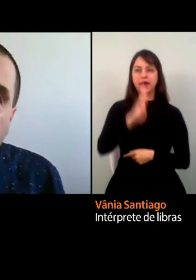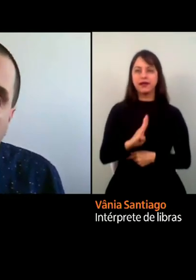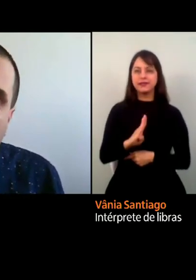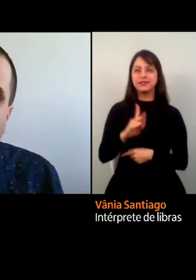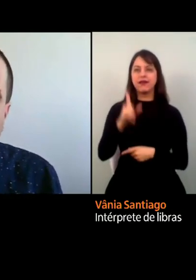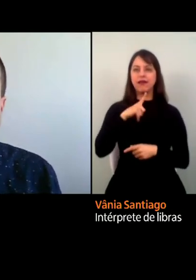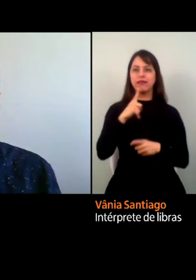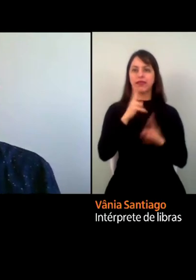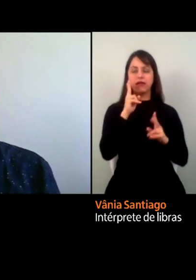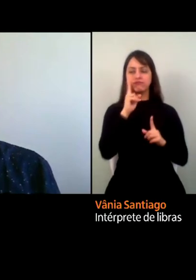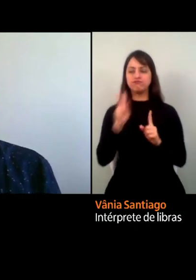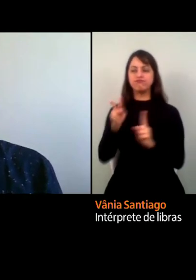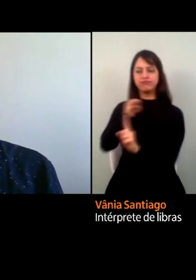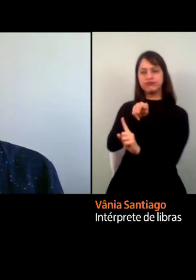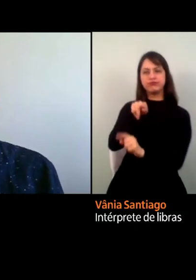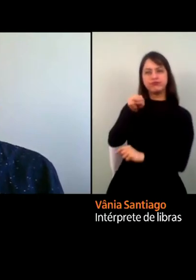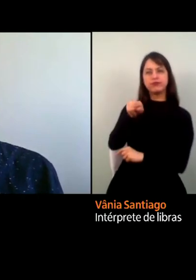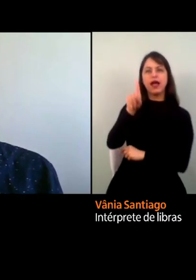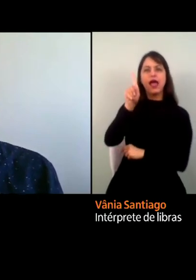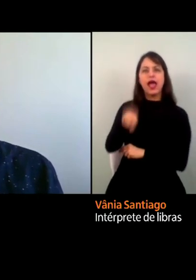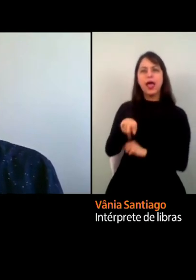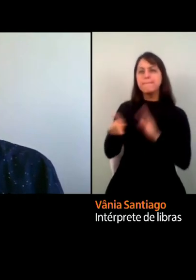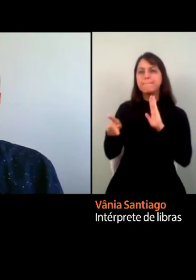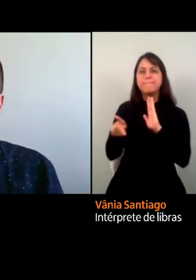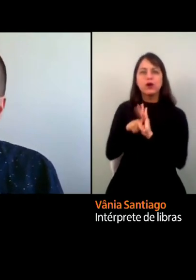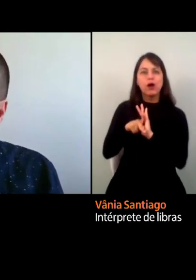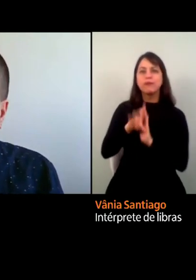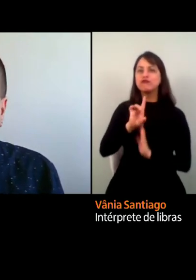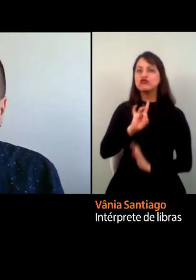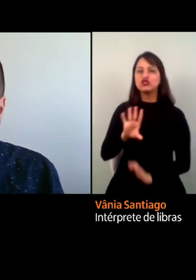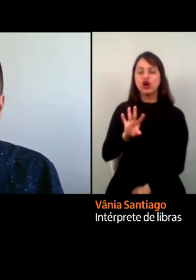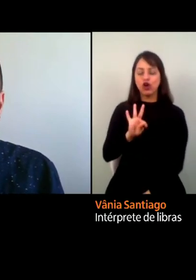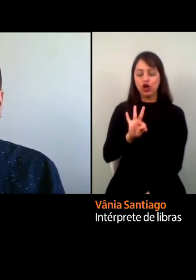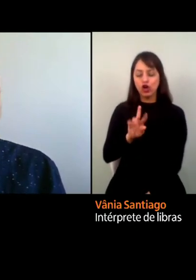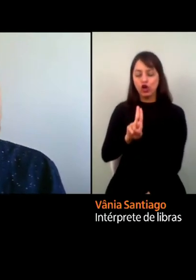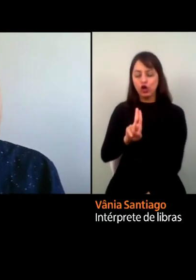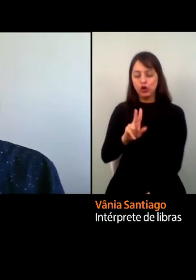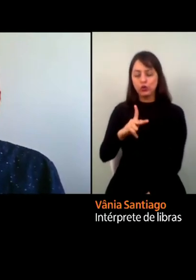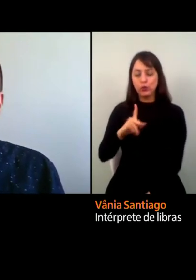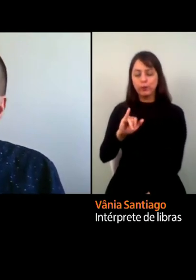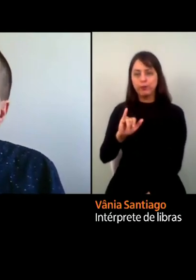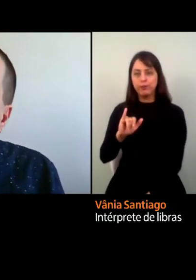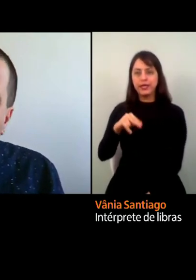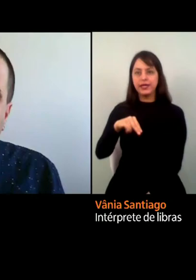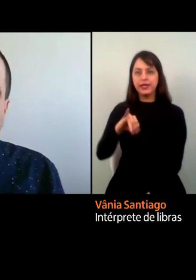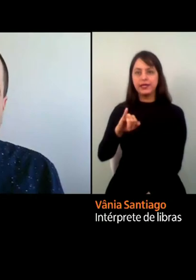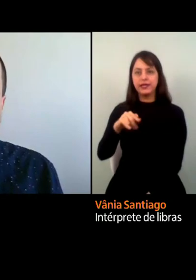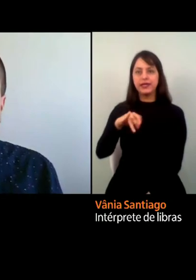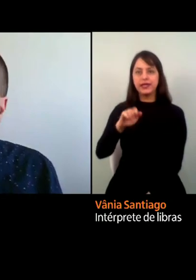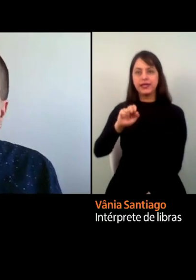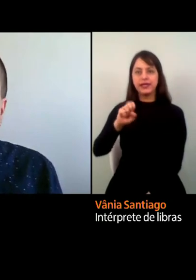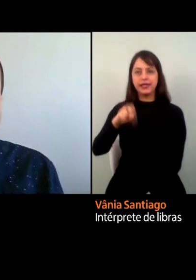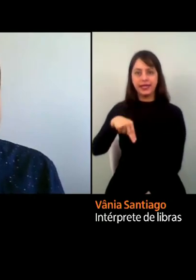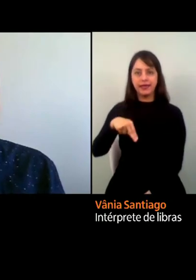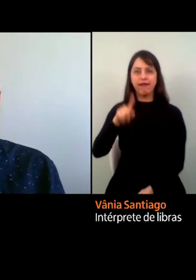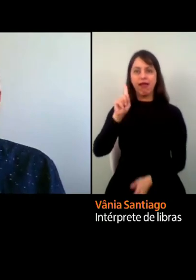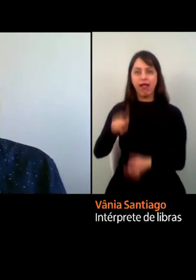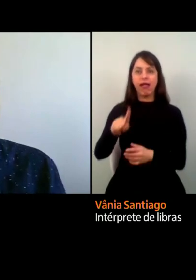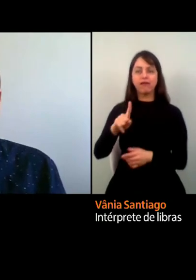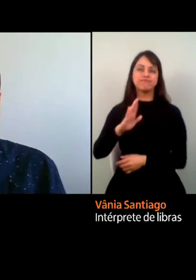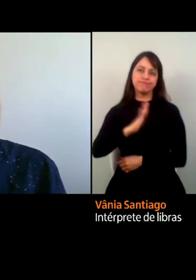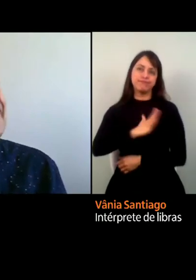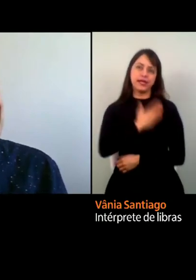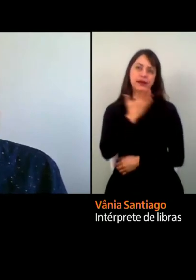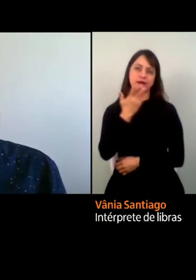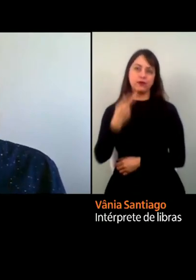condenados macunaímicos. No fundo, e afinal, não interessa muito, aliás,